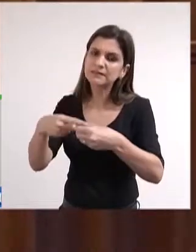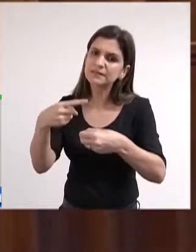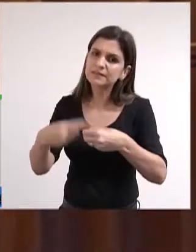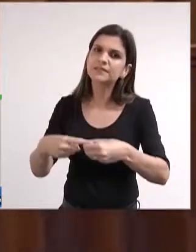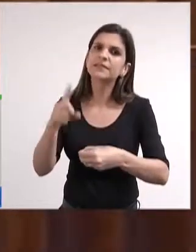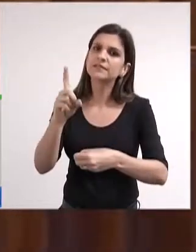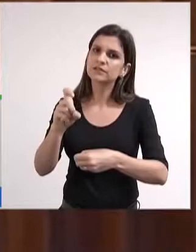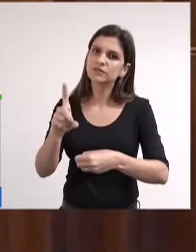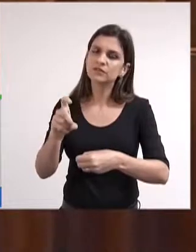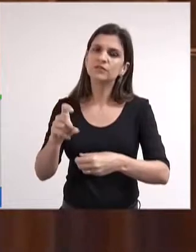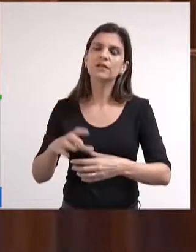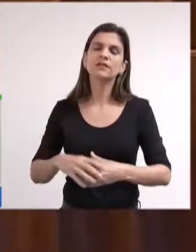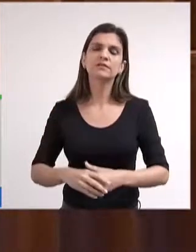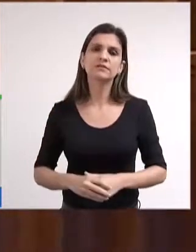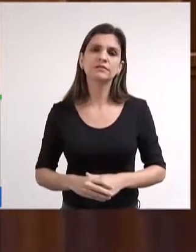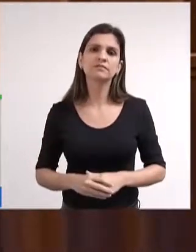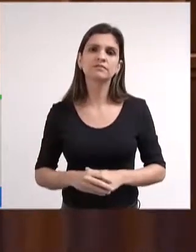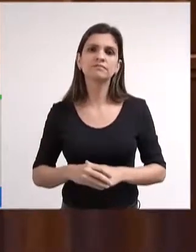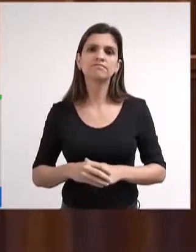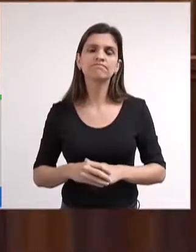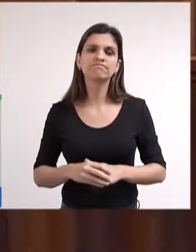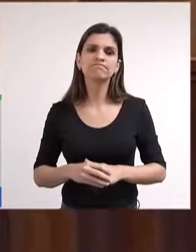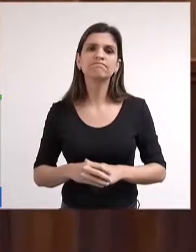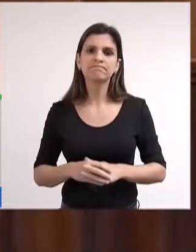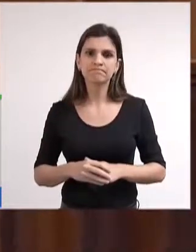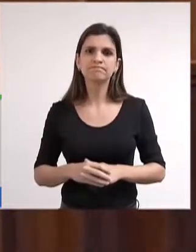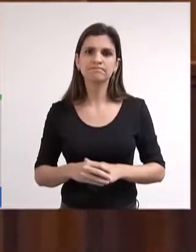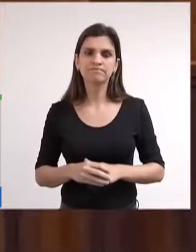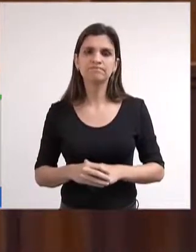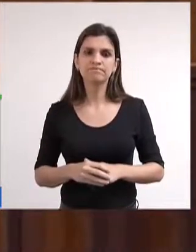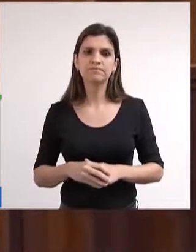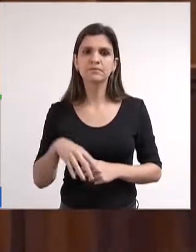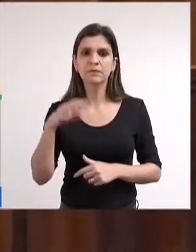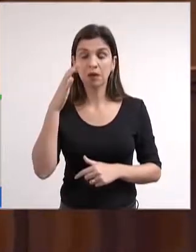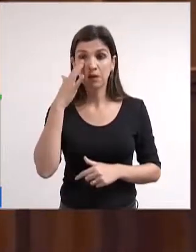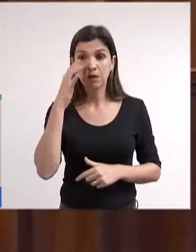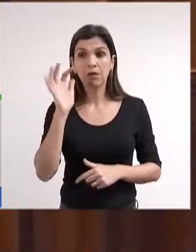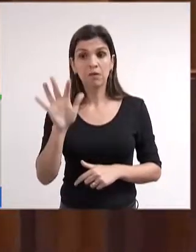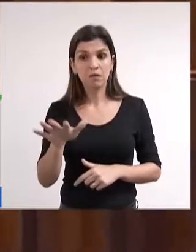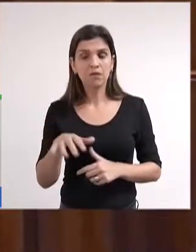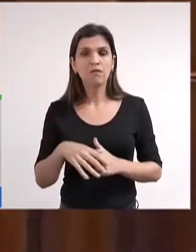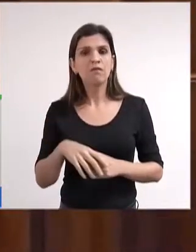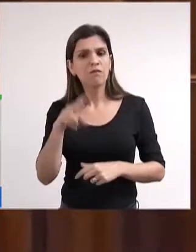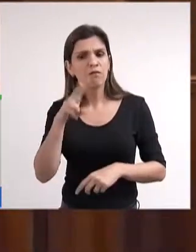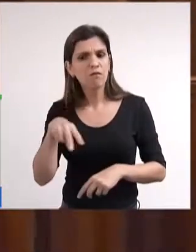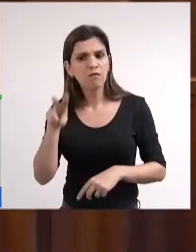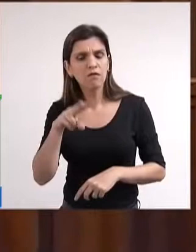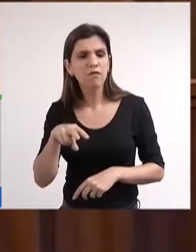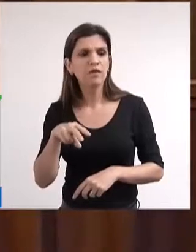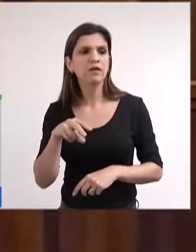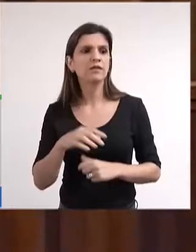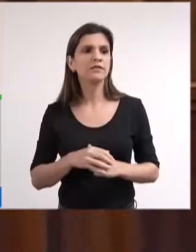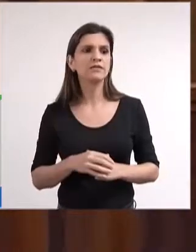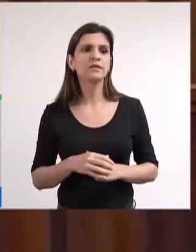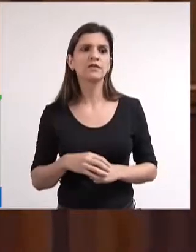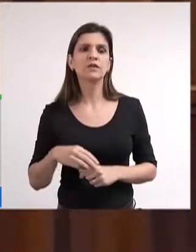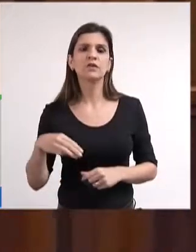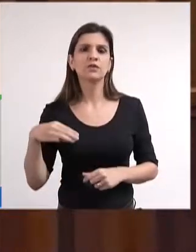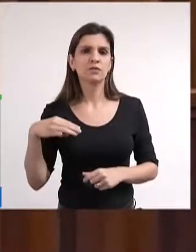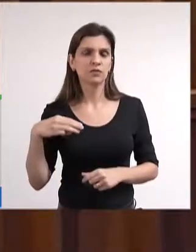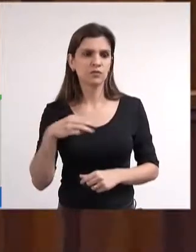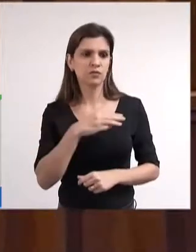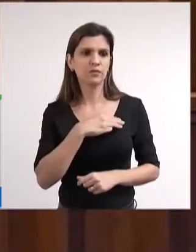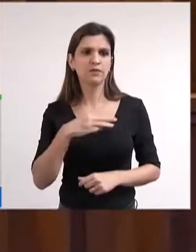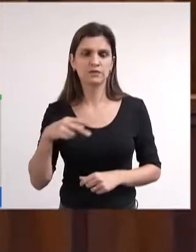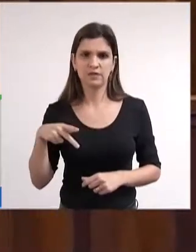Nós estamos vendo a cada dia orientações do Ministério Público Estadual no